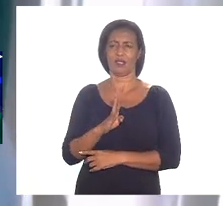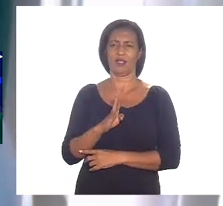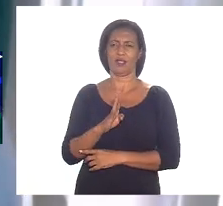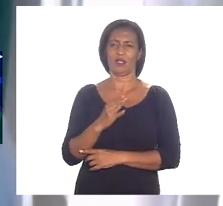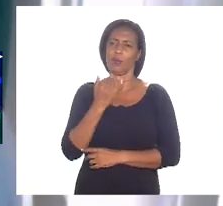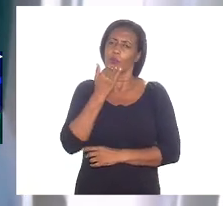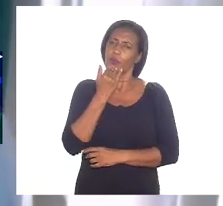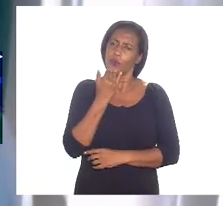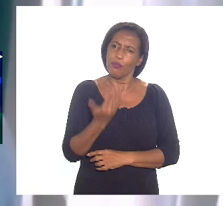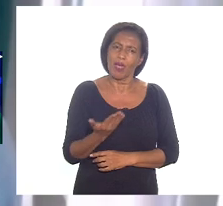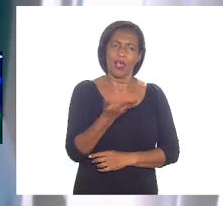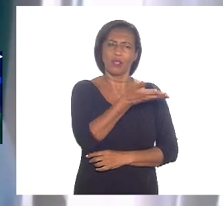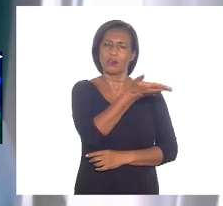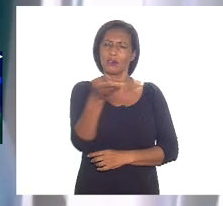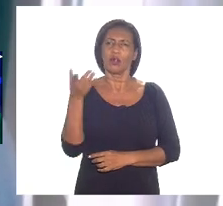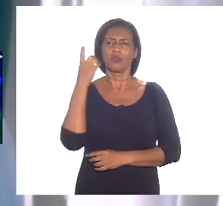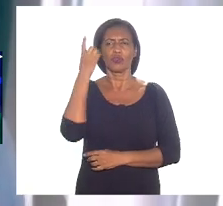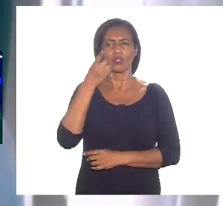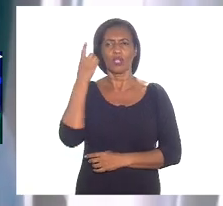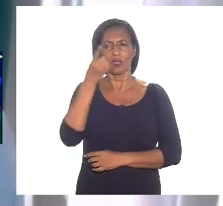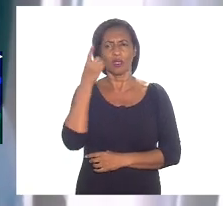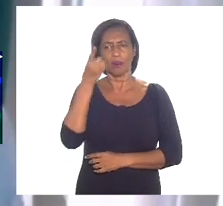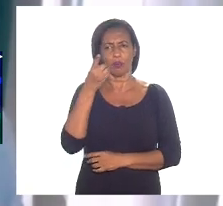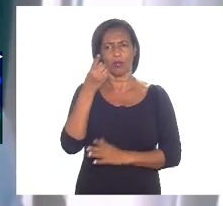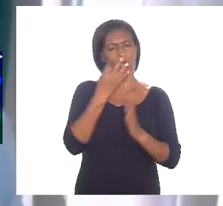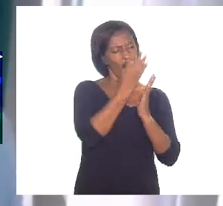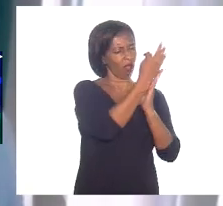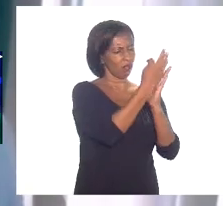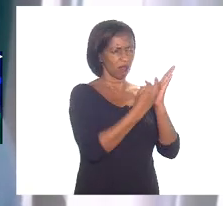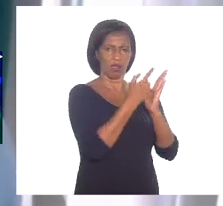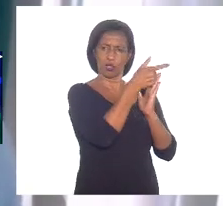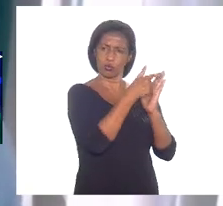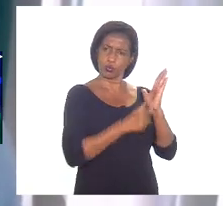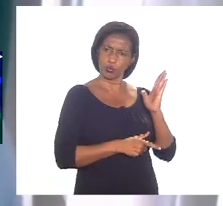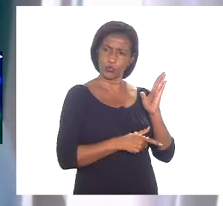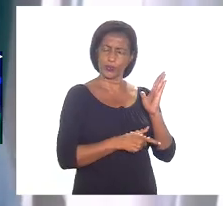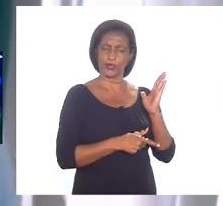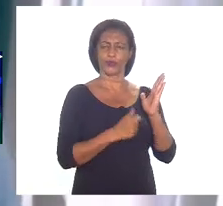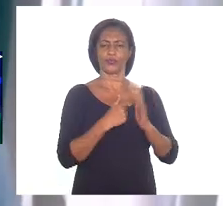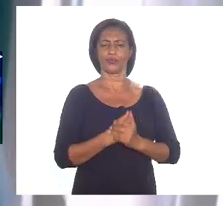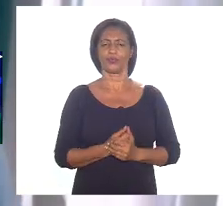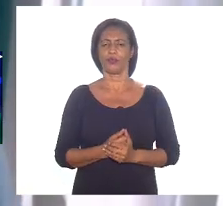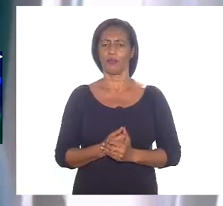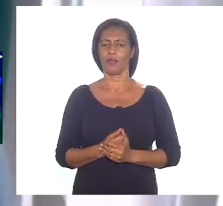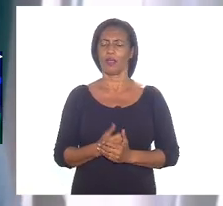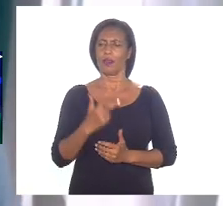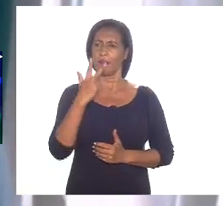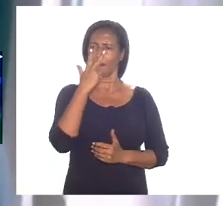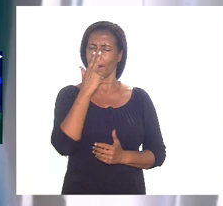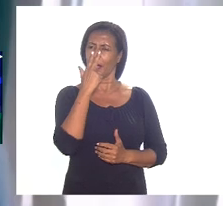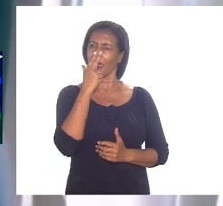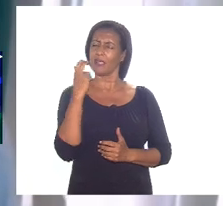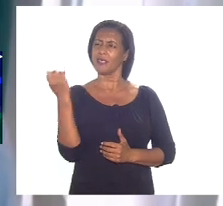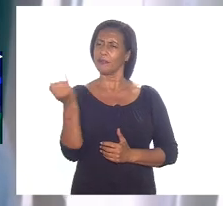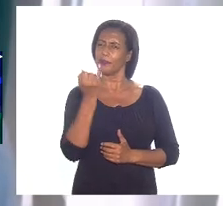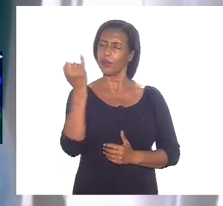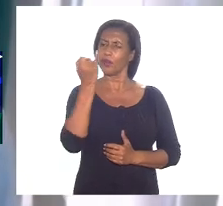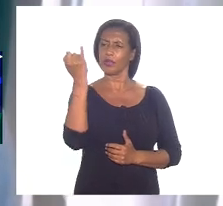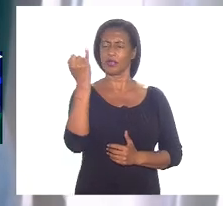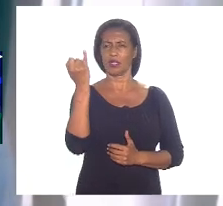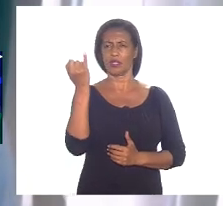deputados Deputado o apoio a vocês a prefeitura o texto até o momento que retorna à pauta mas porque a maneira que parece um Marco e